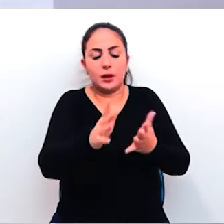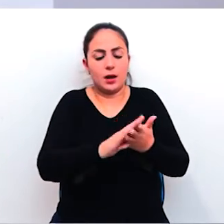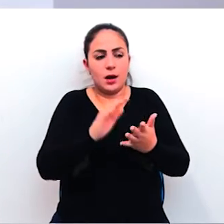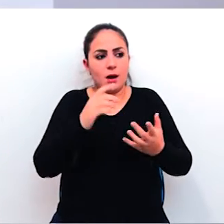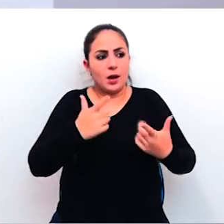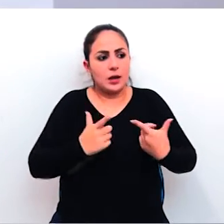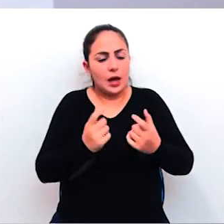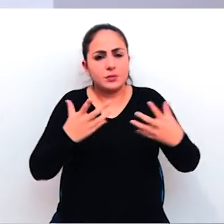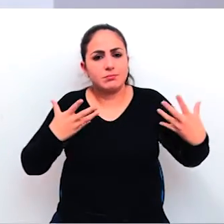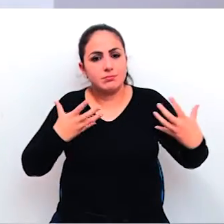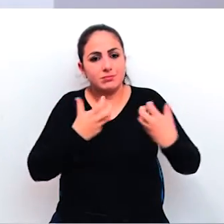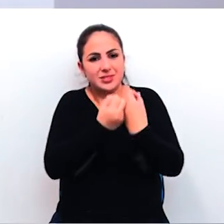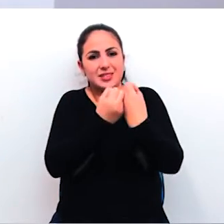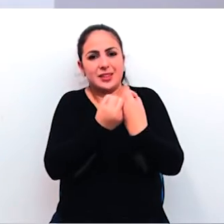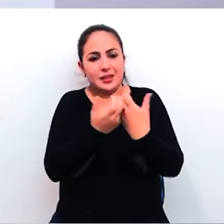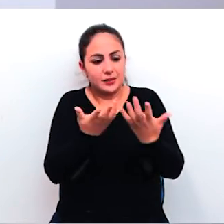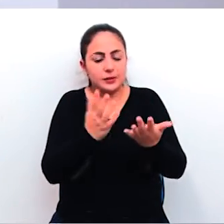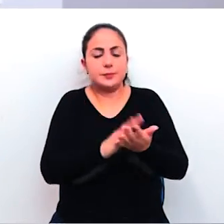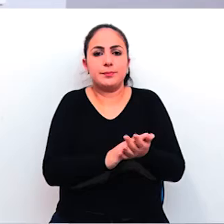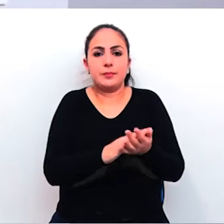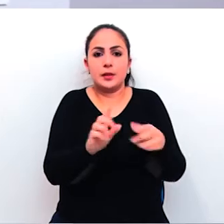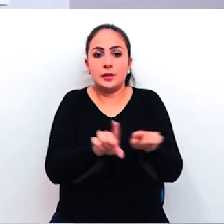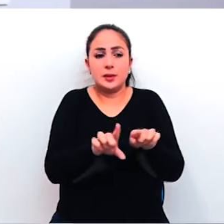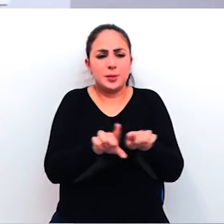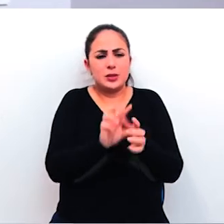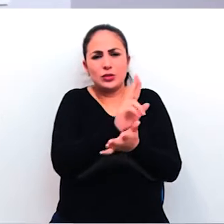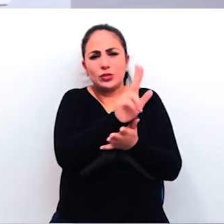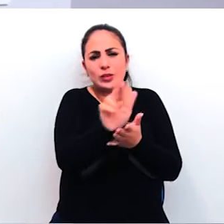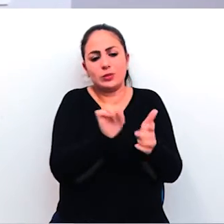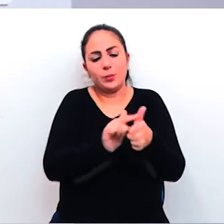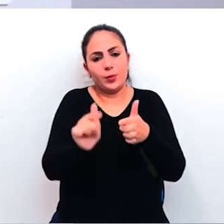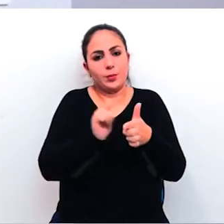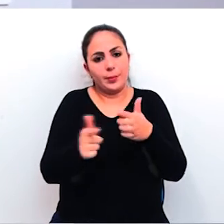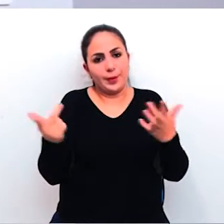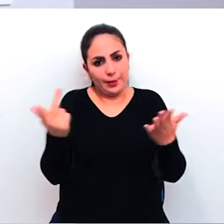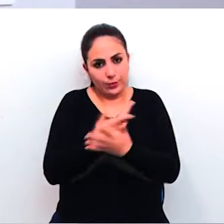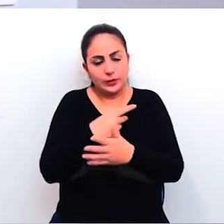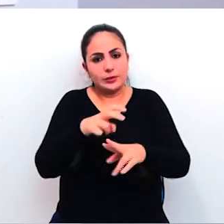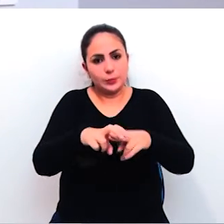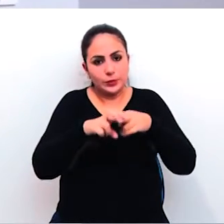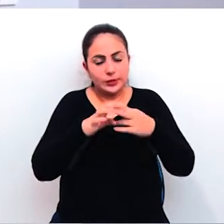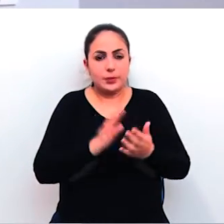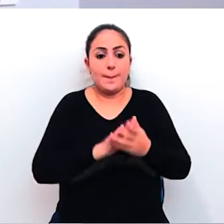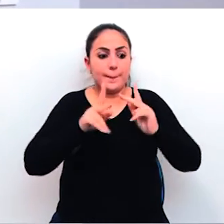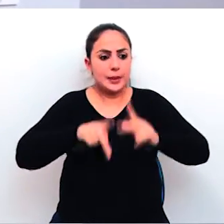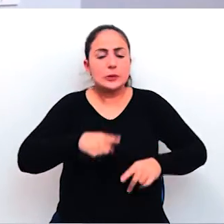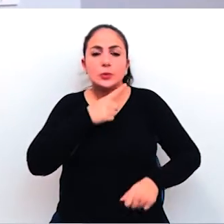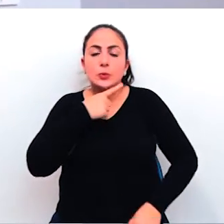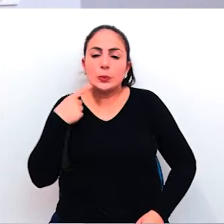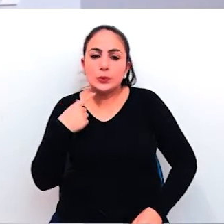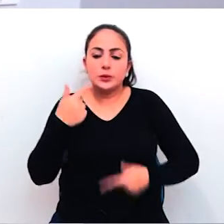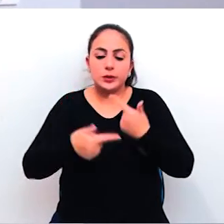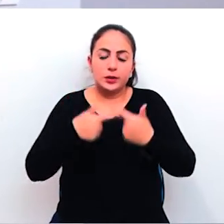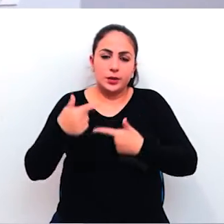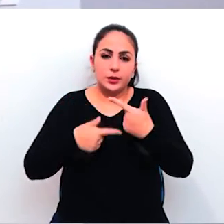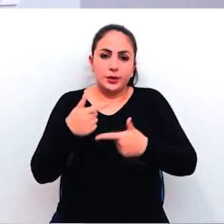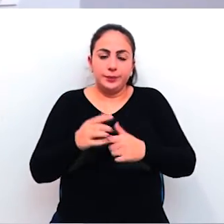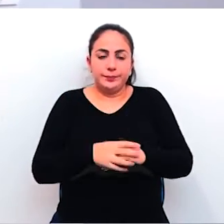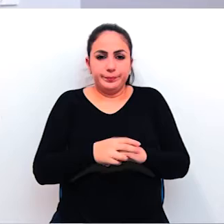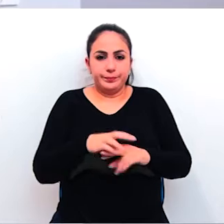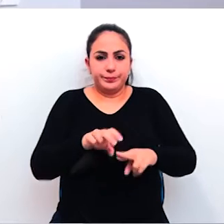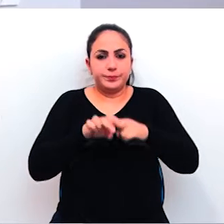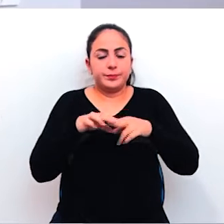de despesas com acidentes com 1 em suma com vários problemas que decorrem disso pessoas se atrasando para o seu